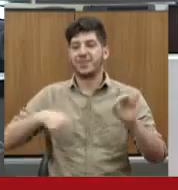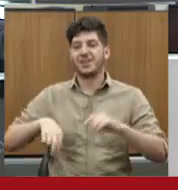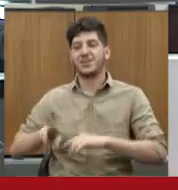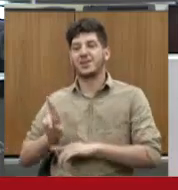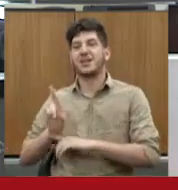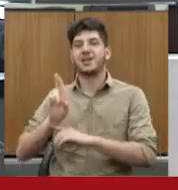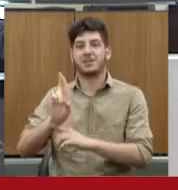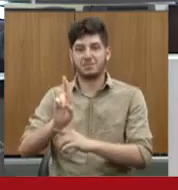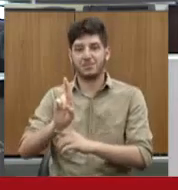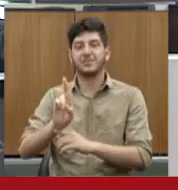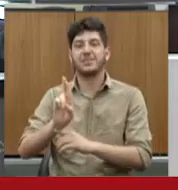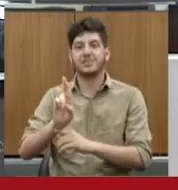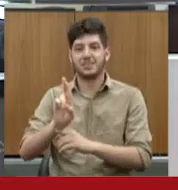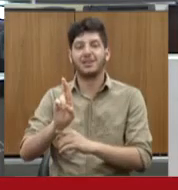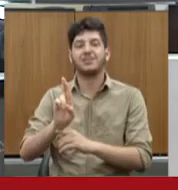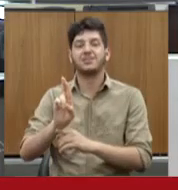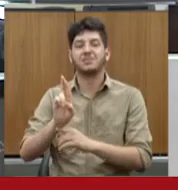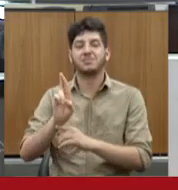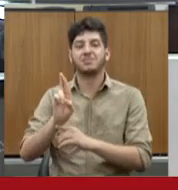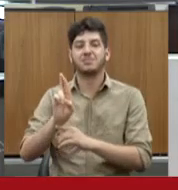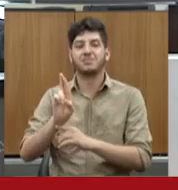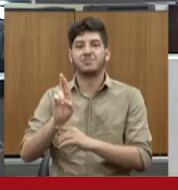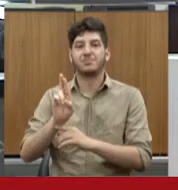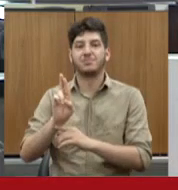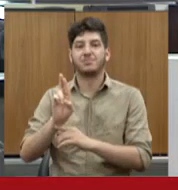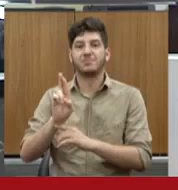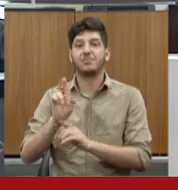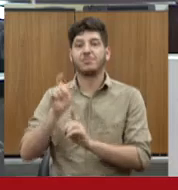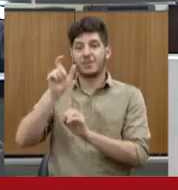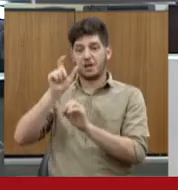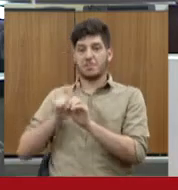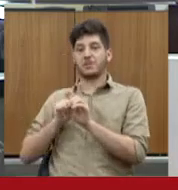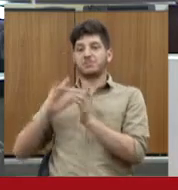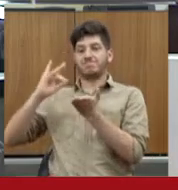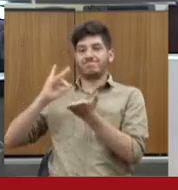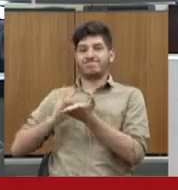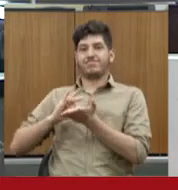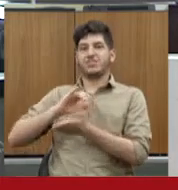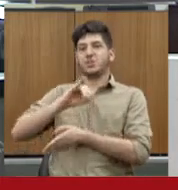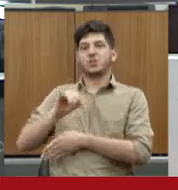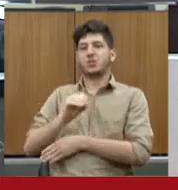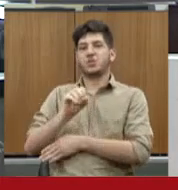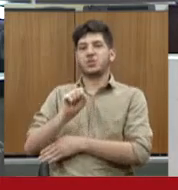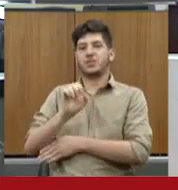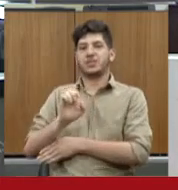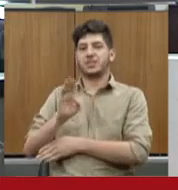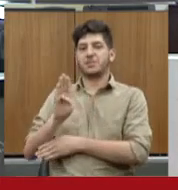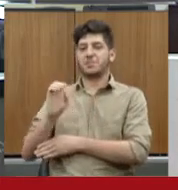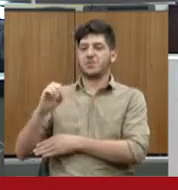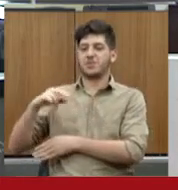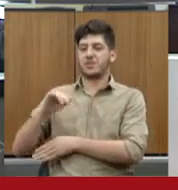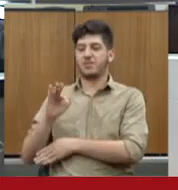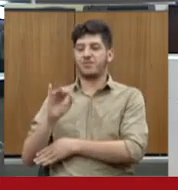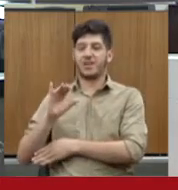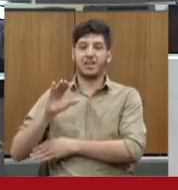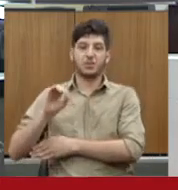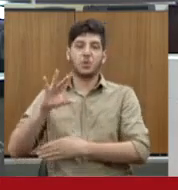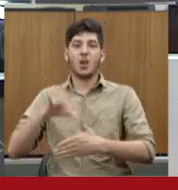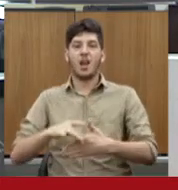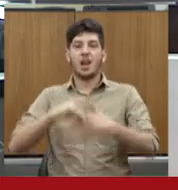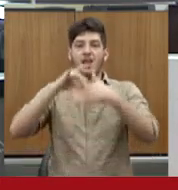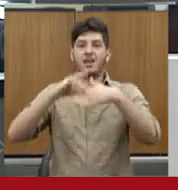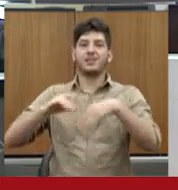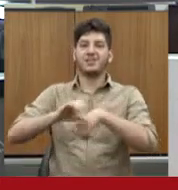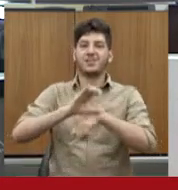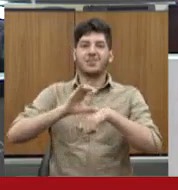aqui, neste momento, o nosso José Bonifácio de Andrada e Silva, patrono da Independência do Brasil,